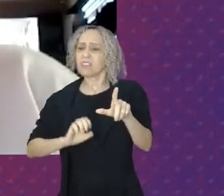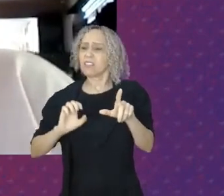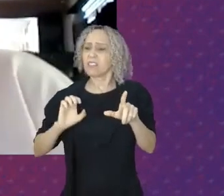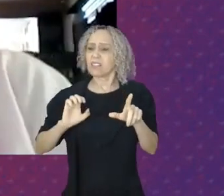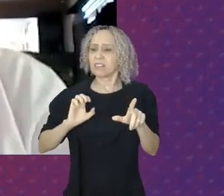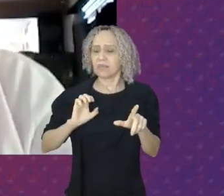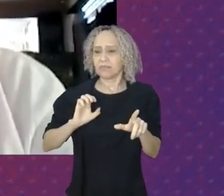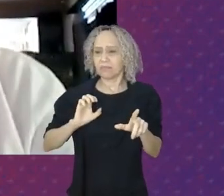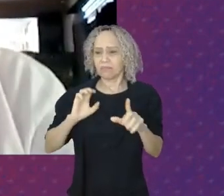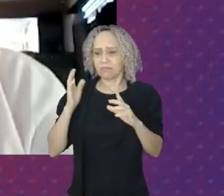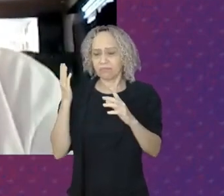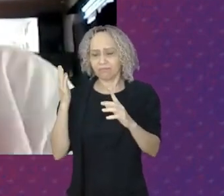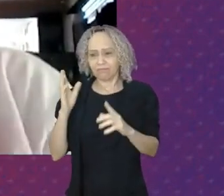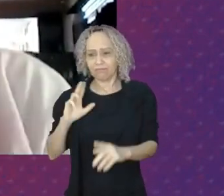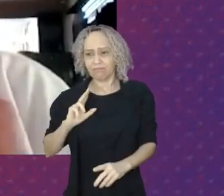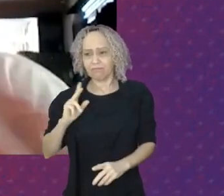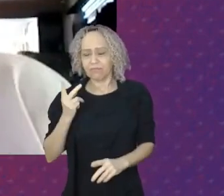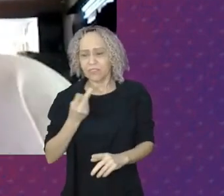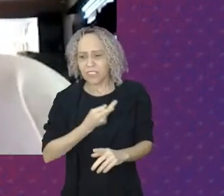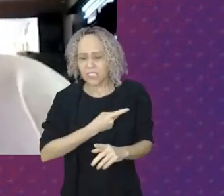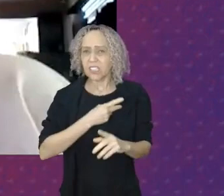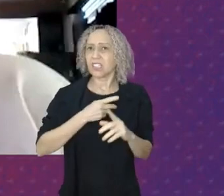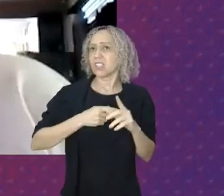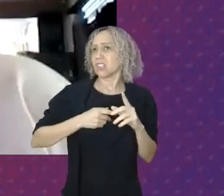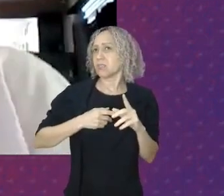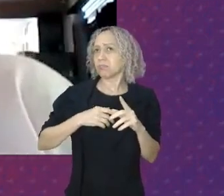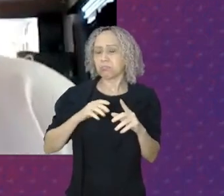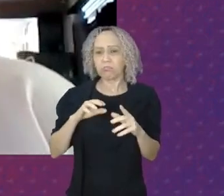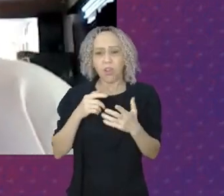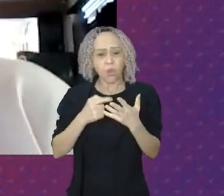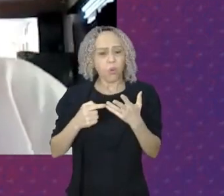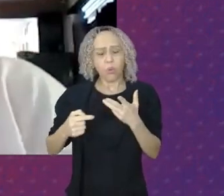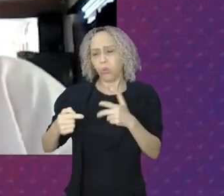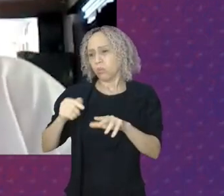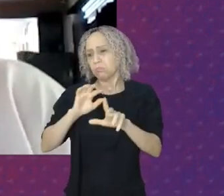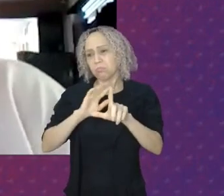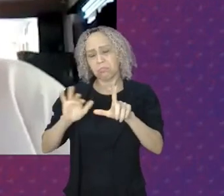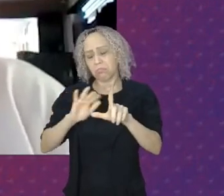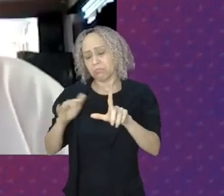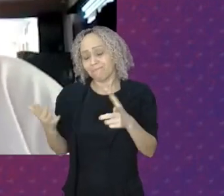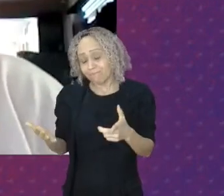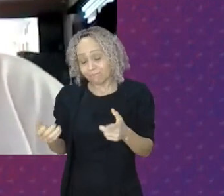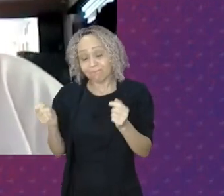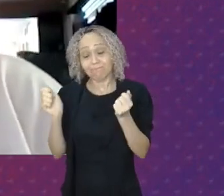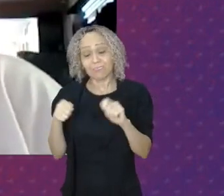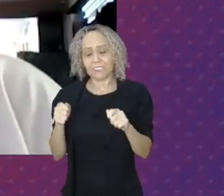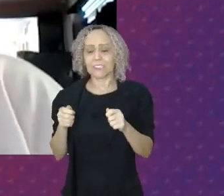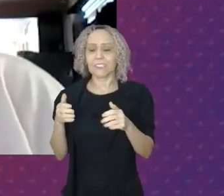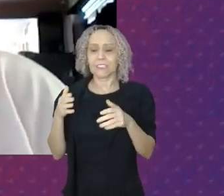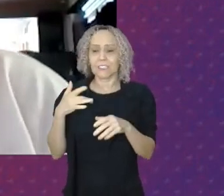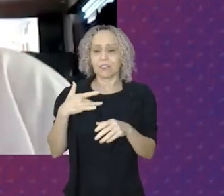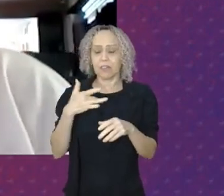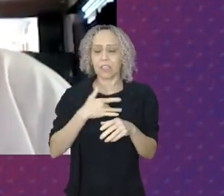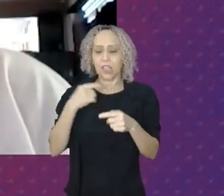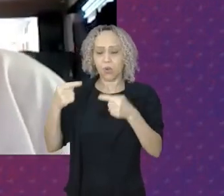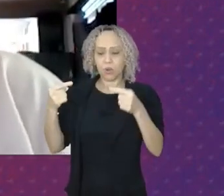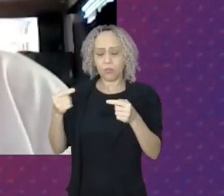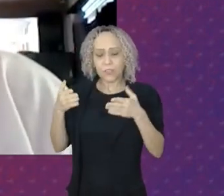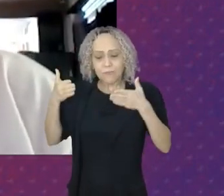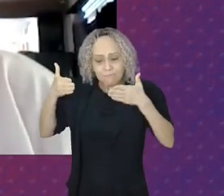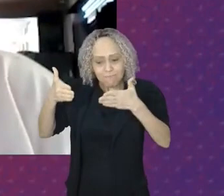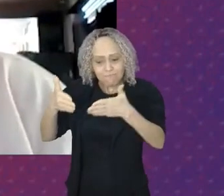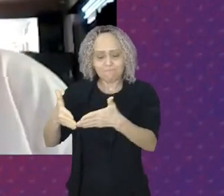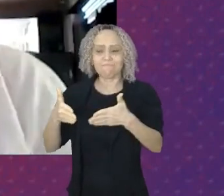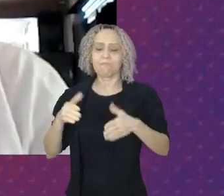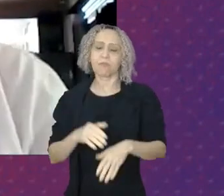especialmente da mulher lésbica, porque é uma sujeita que luta por política pública específica na área